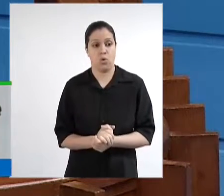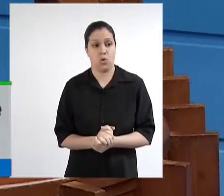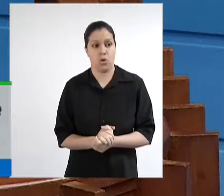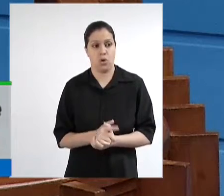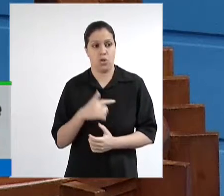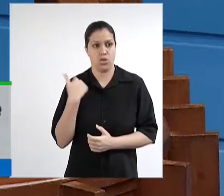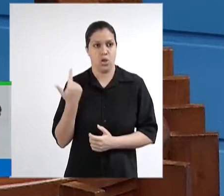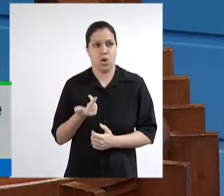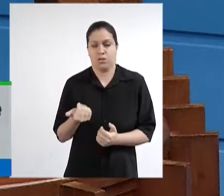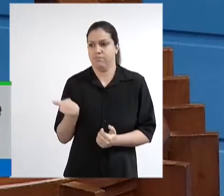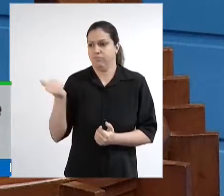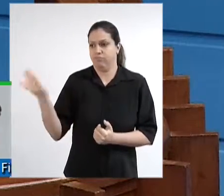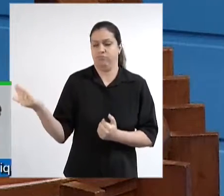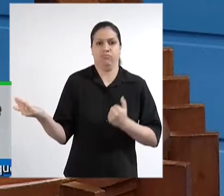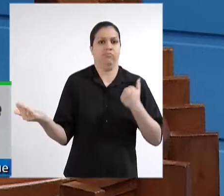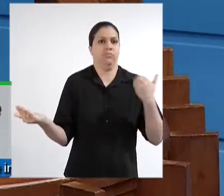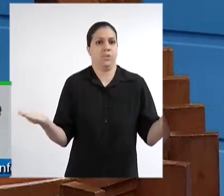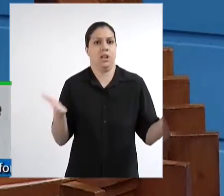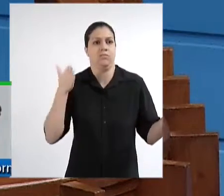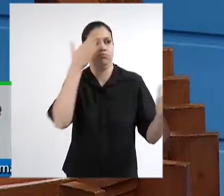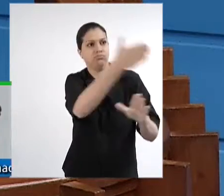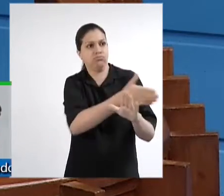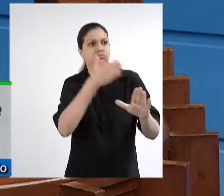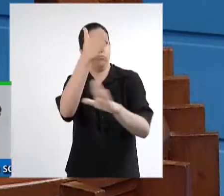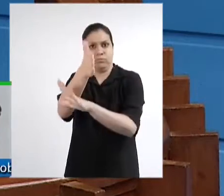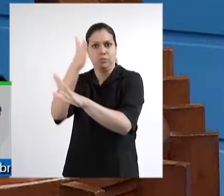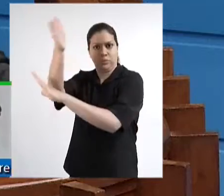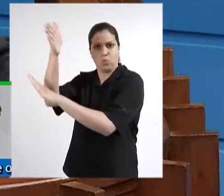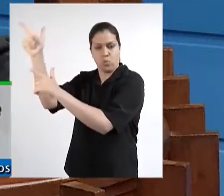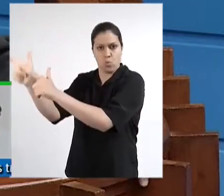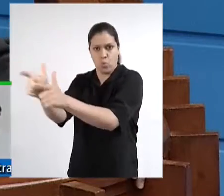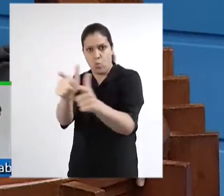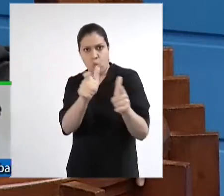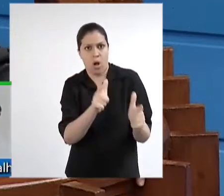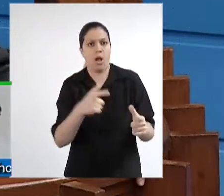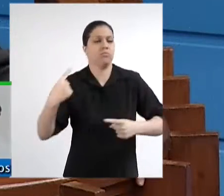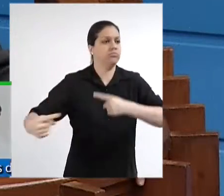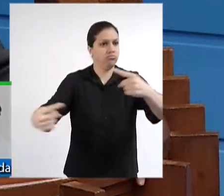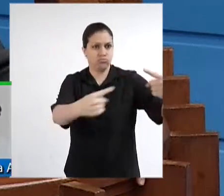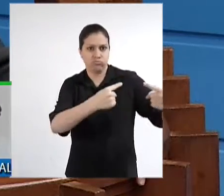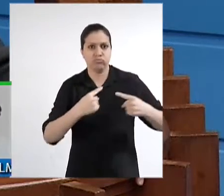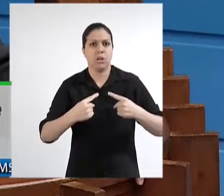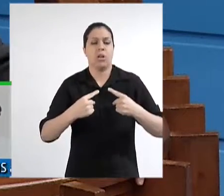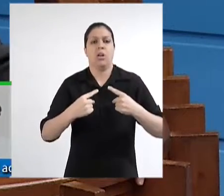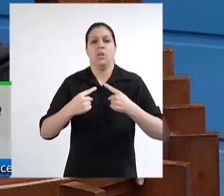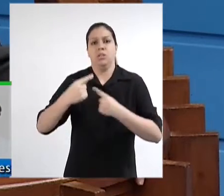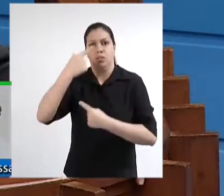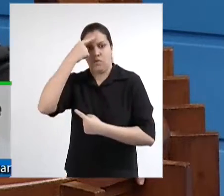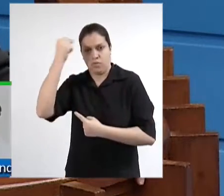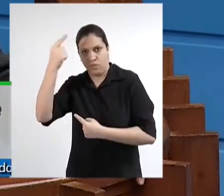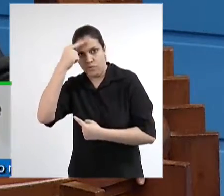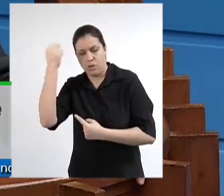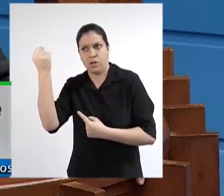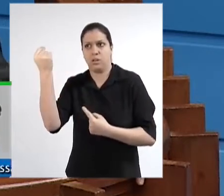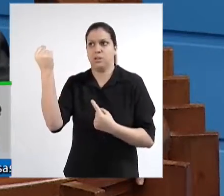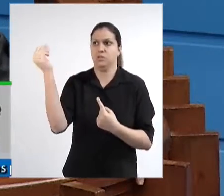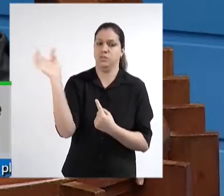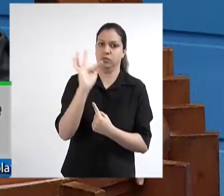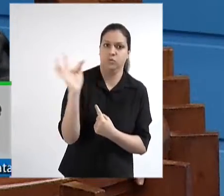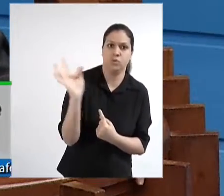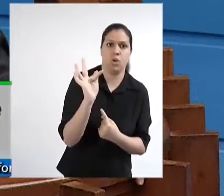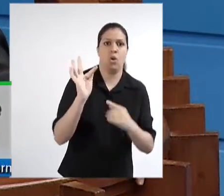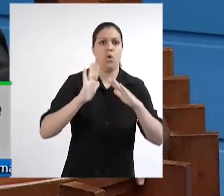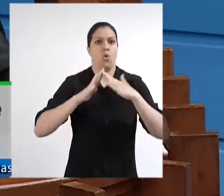sair dos muros do Legislativo e ir para a discussão nas universidades, nas escolas, com